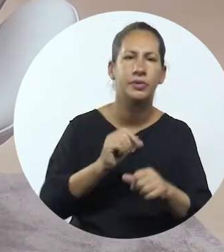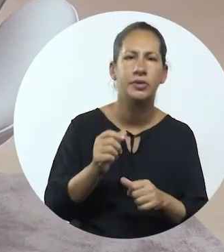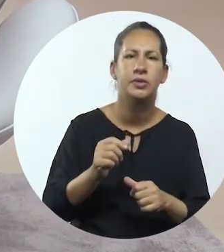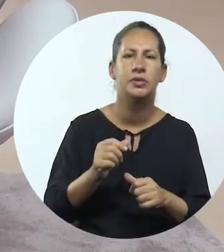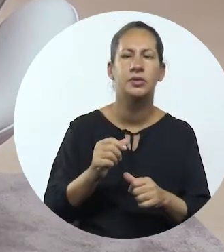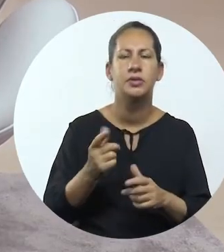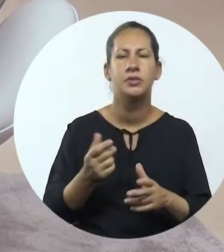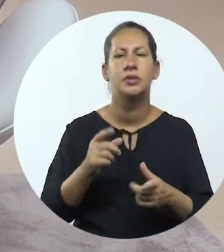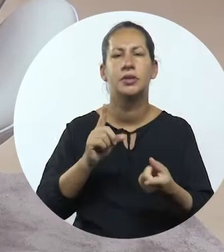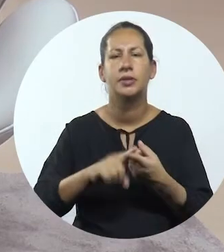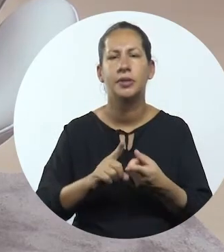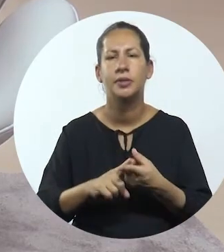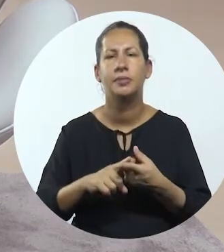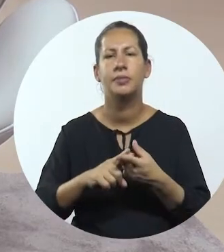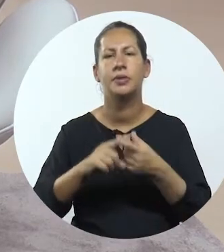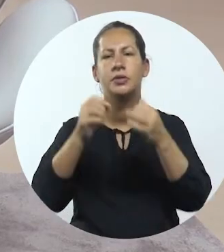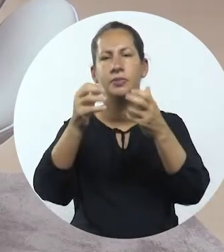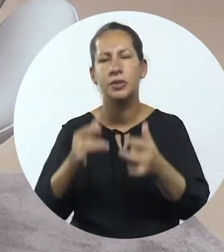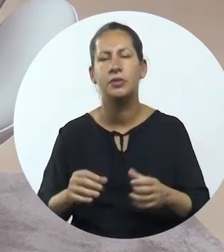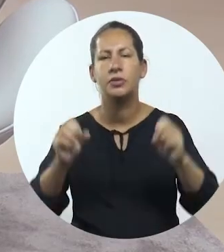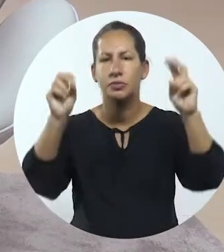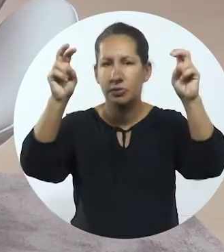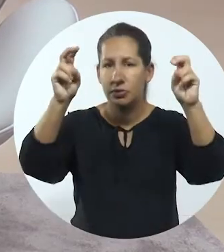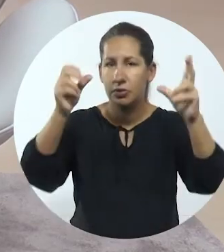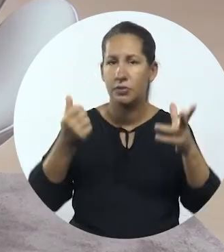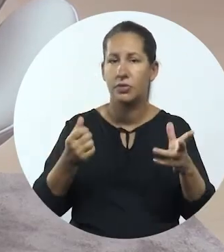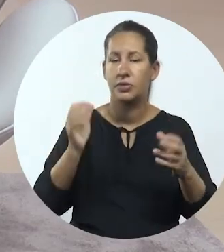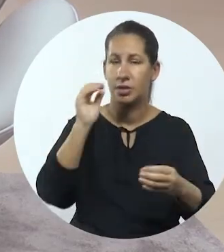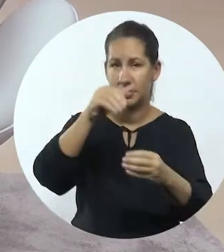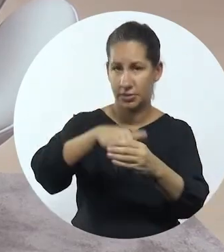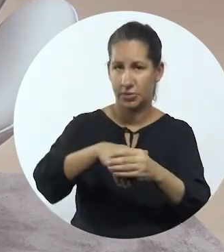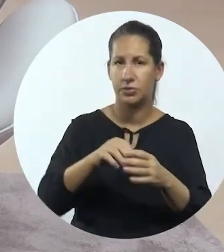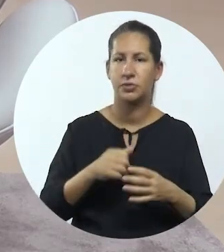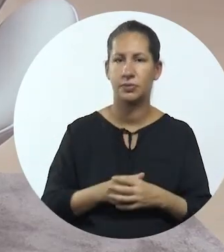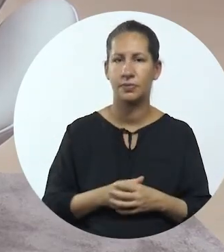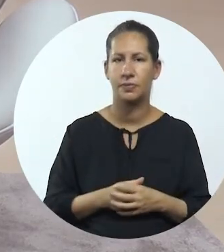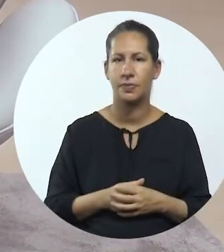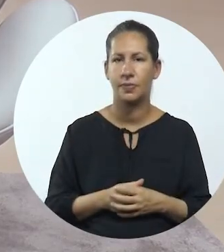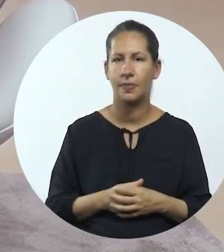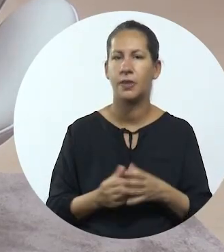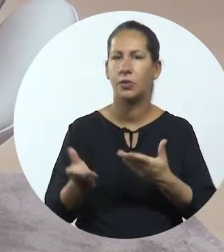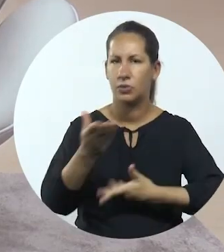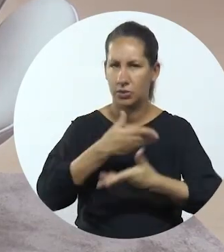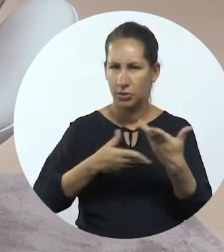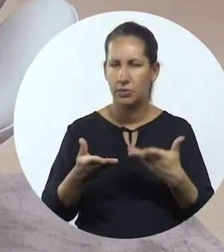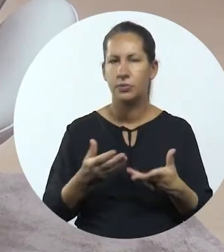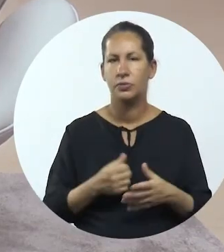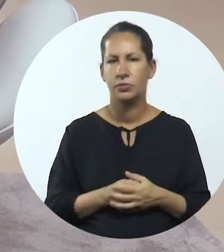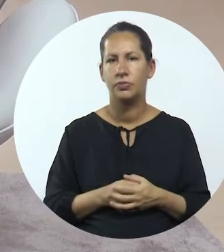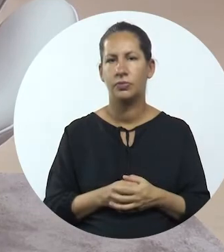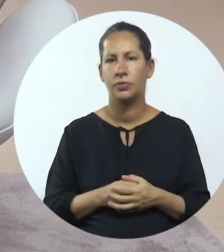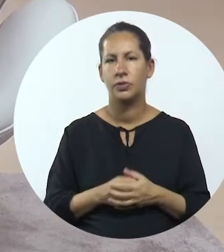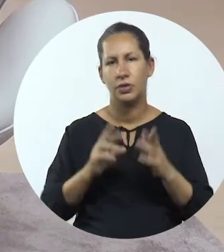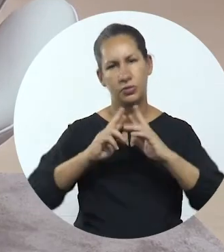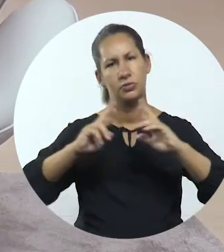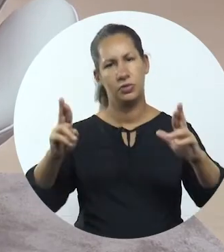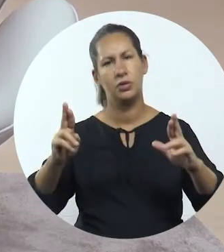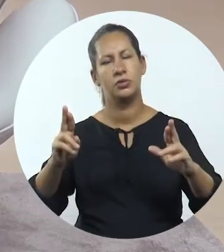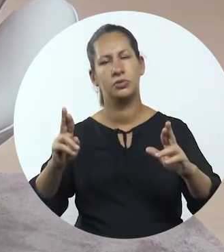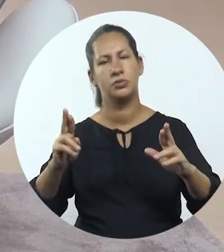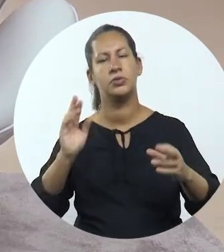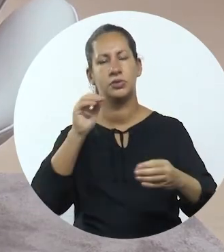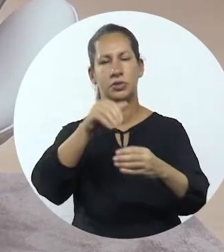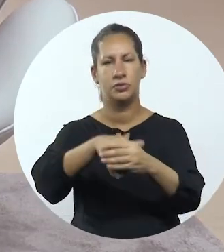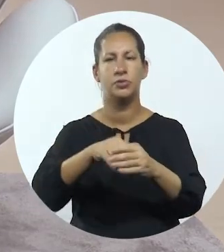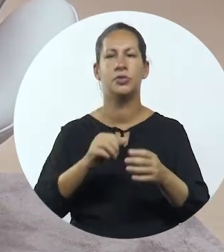e de esclarecer sobre assuntos específicos voltados para as eleições, contribuem bastante para o resultado, o próprio resultado